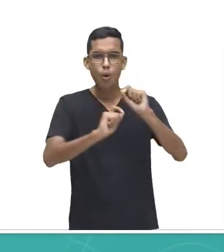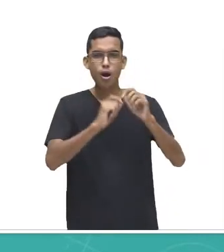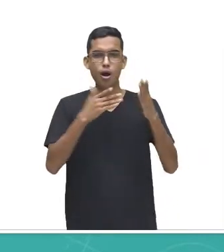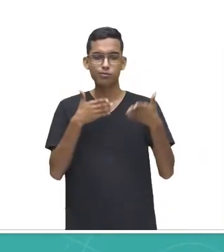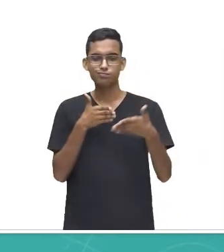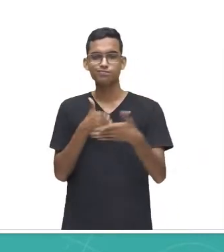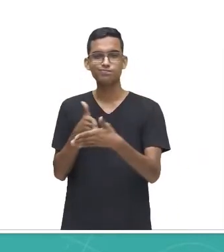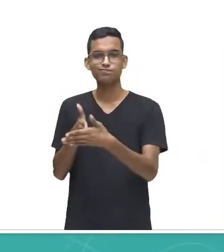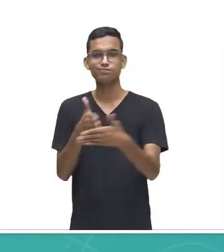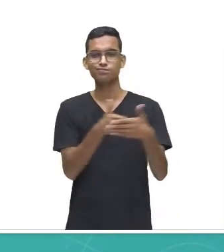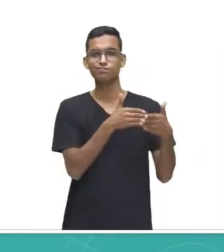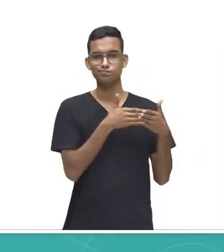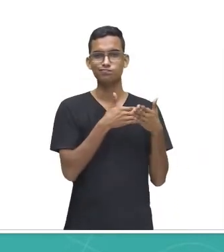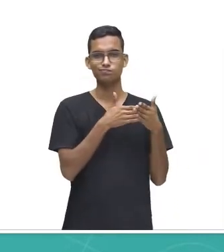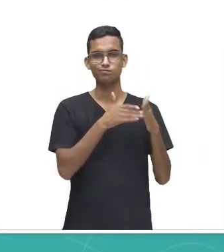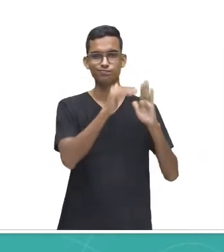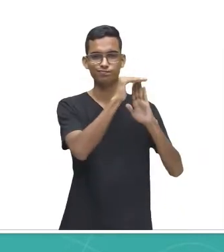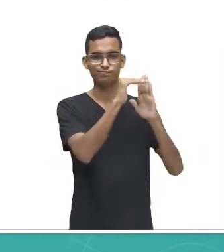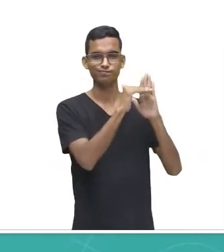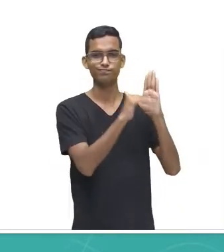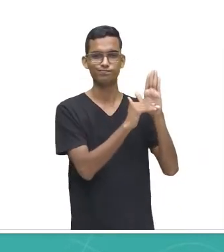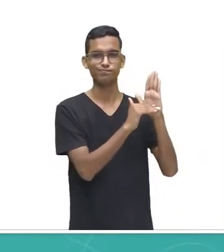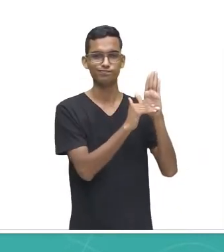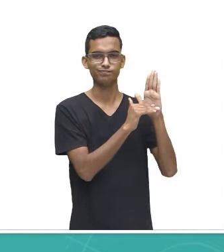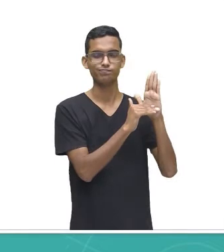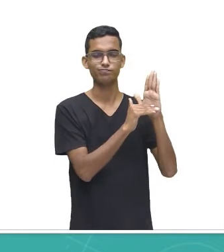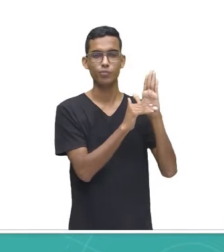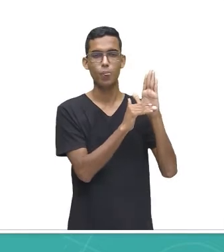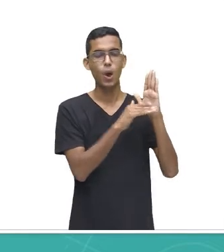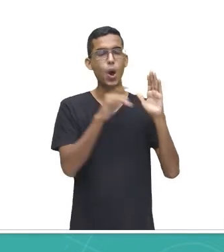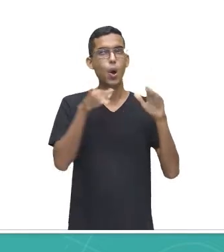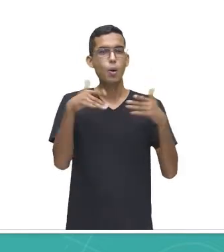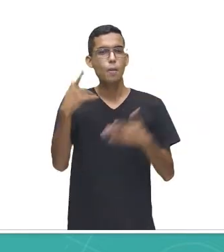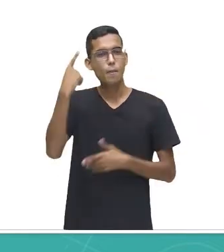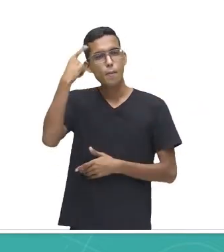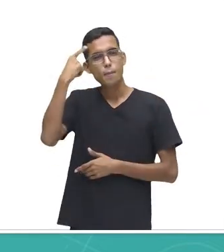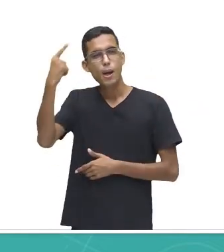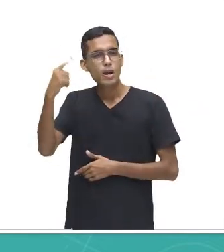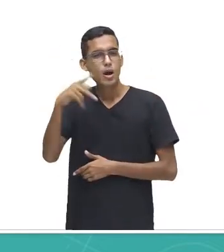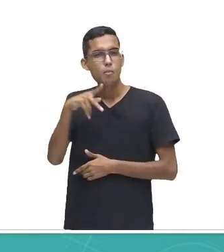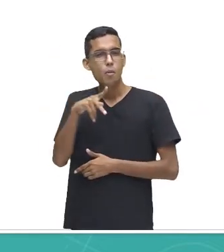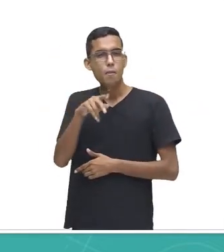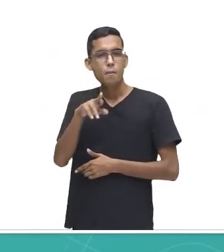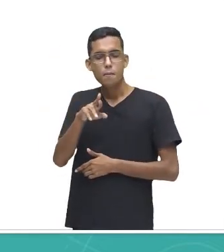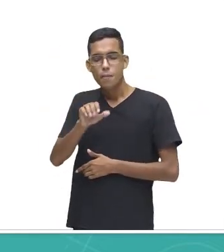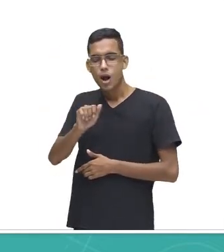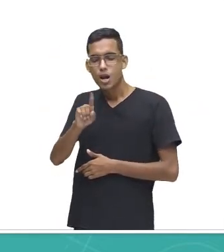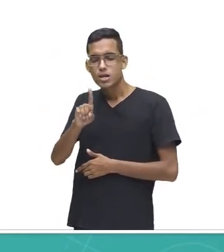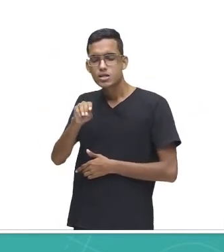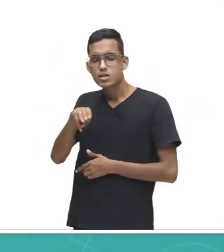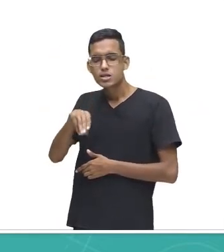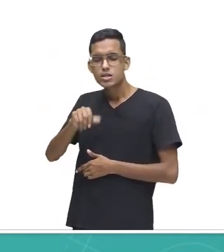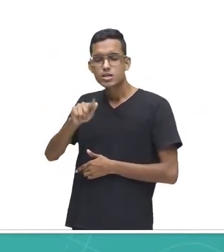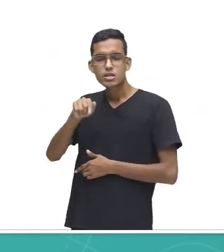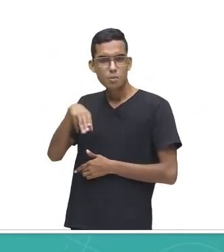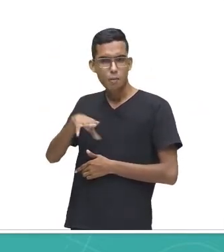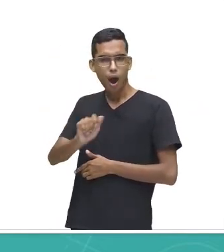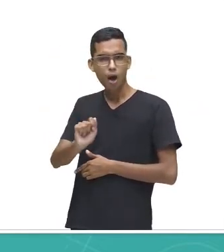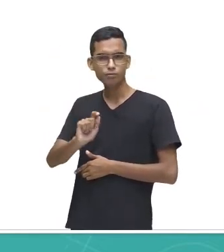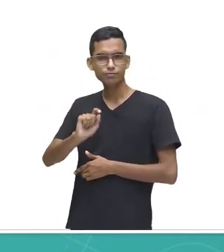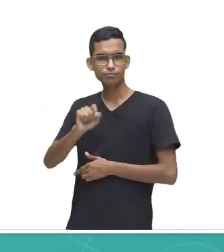Quando pensamos em paradigma, o que você vê? Né? O que isso